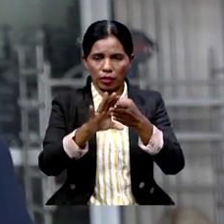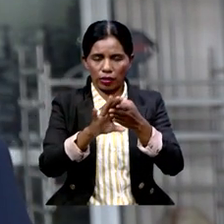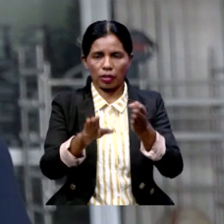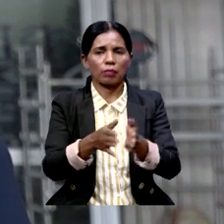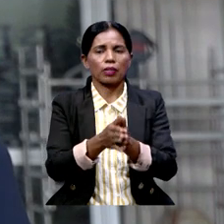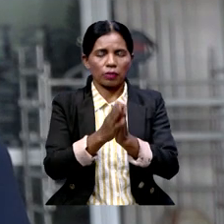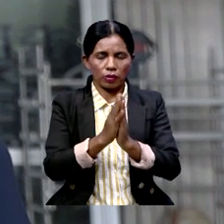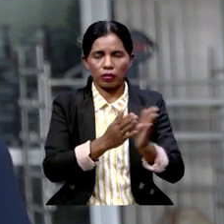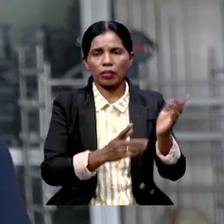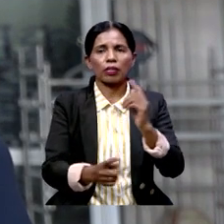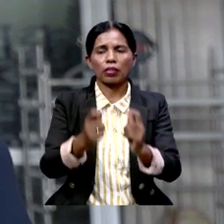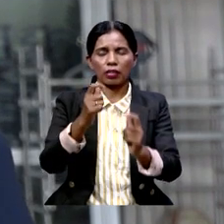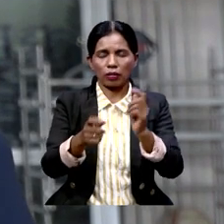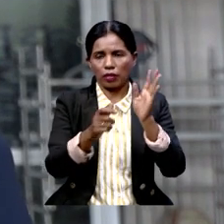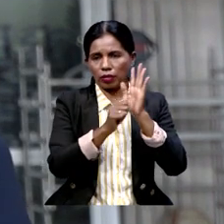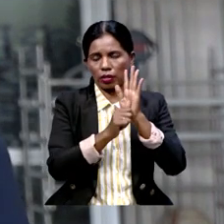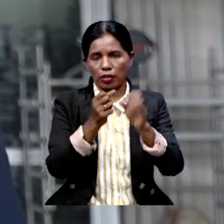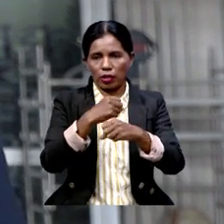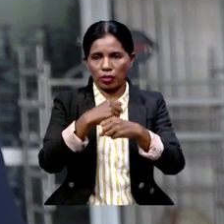ne tribunal de pisala presisam